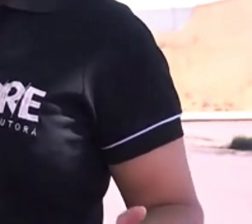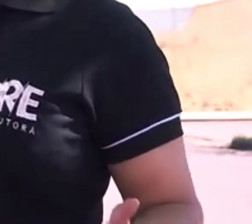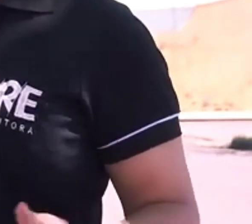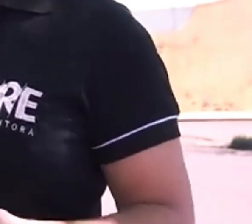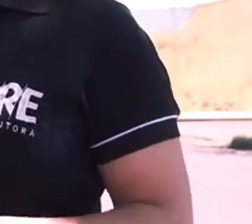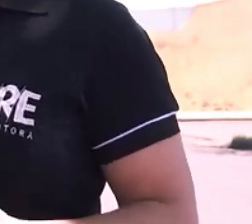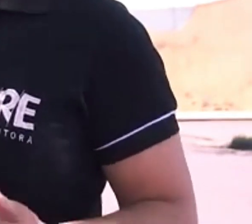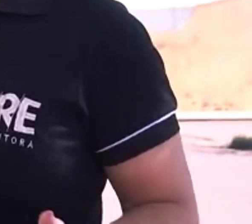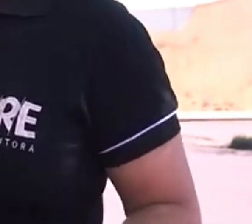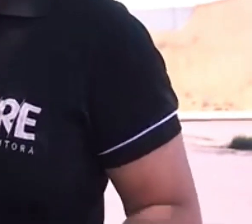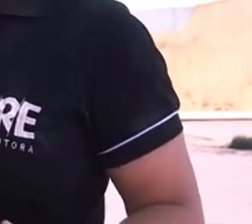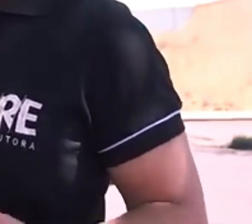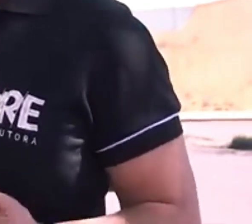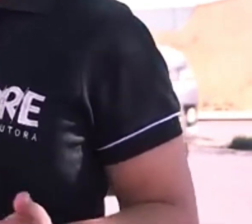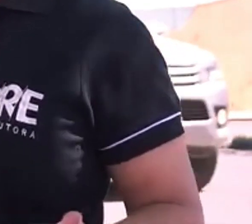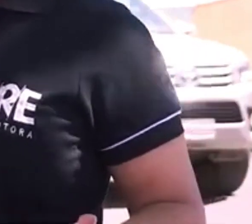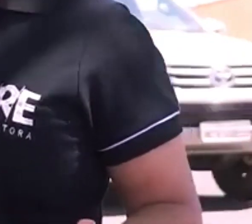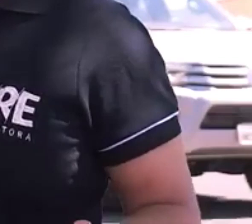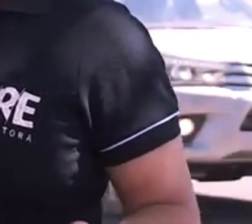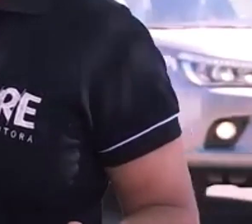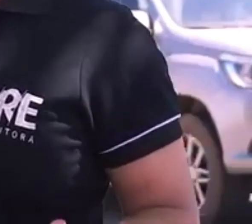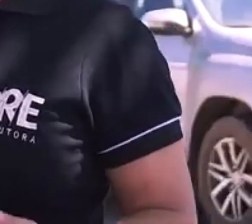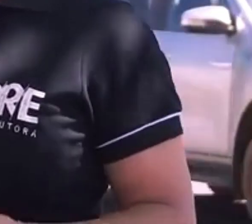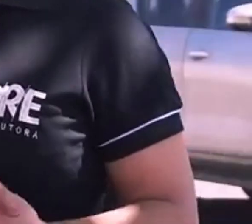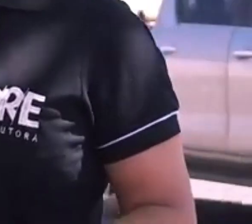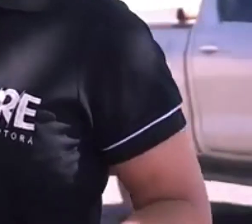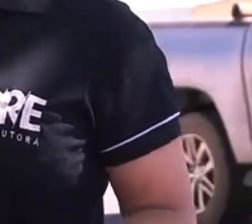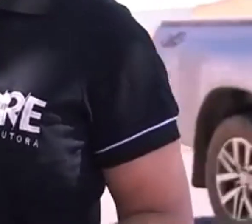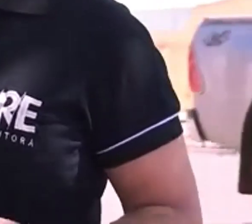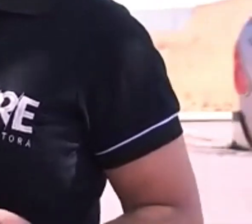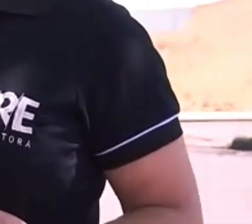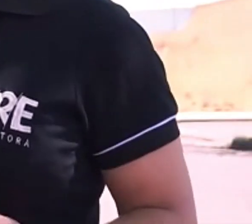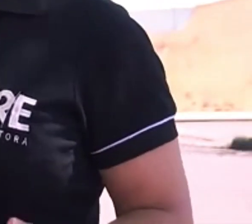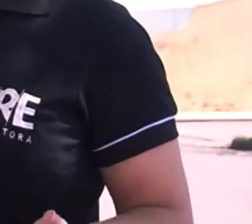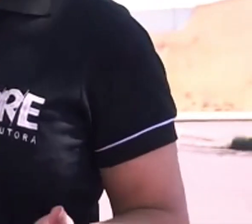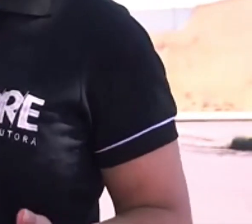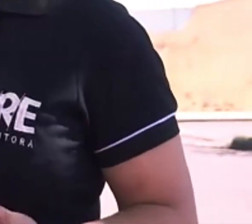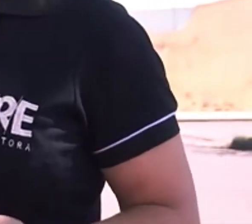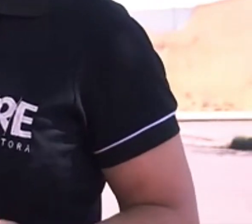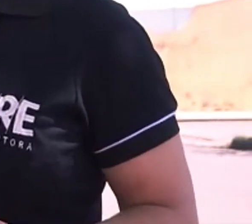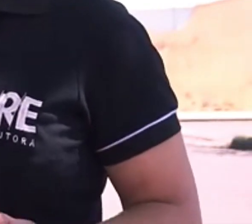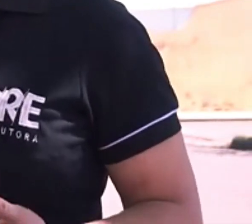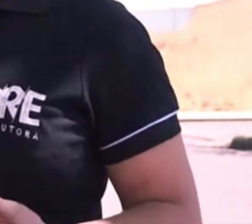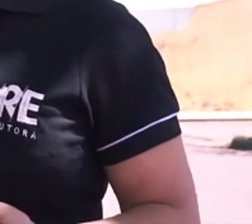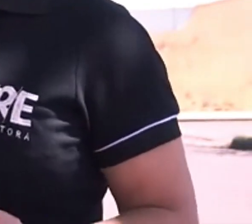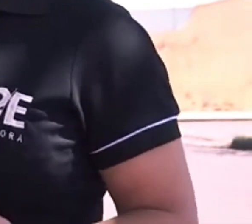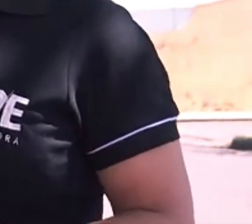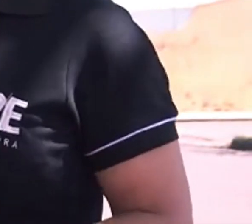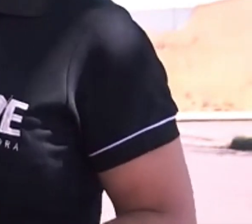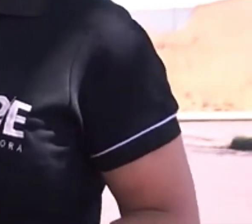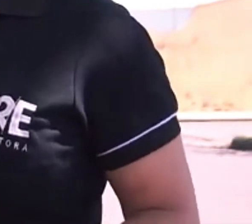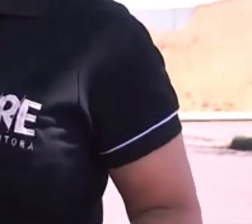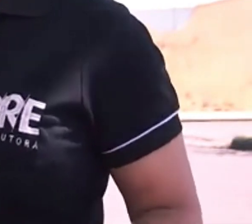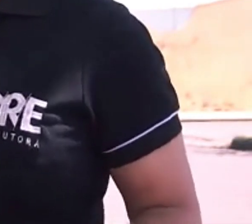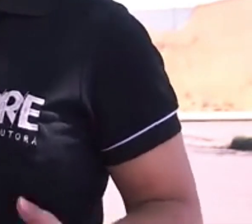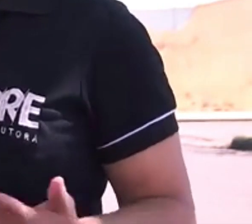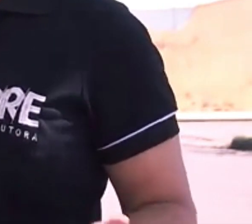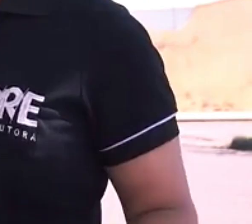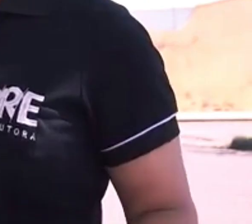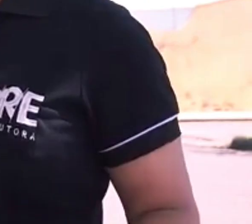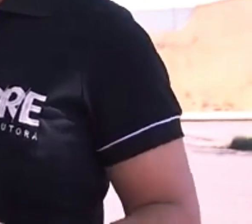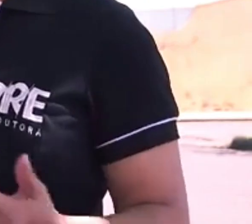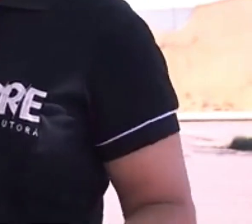problemas cardíacos, ortopédicos e respiratórios, ou sem fatores de risco como a obesidade, tabagismo,